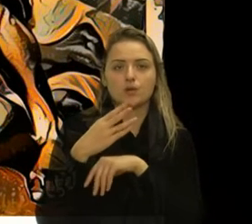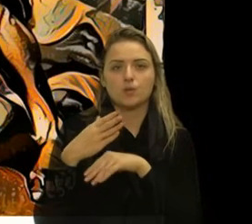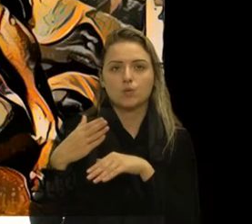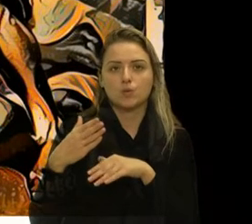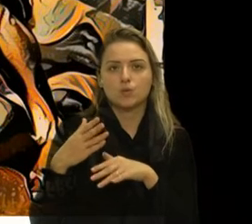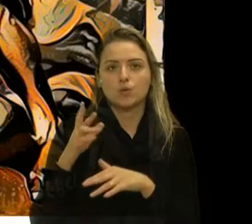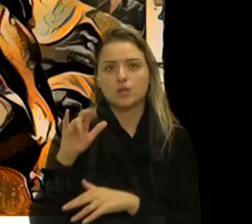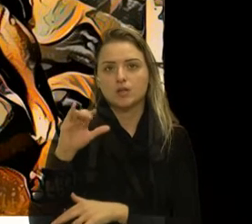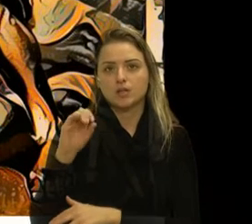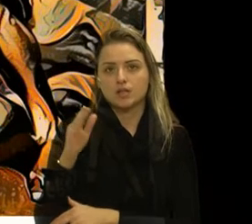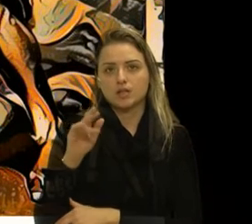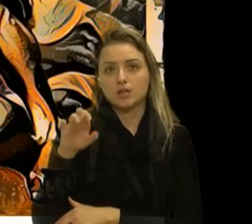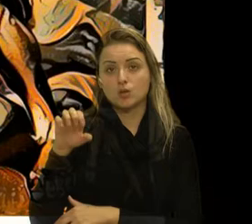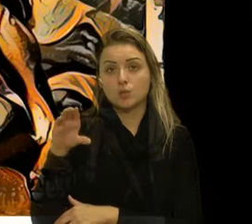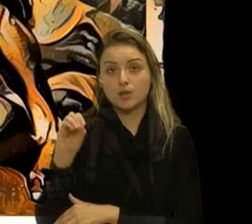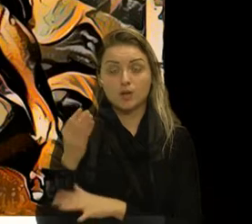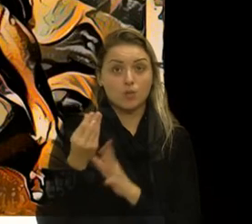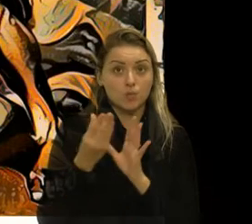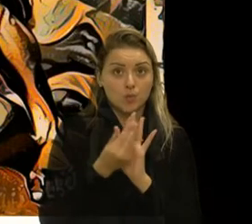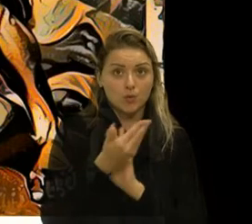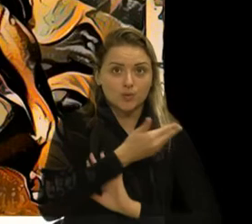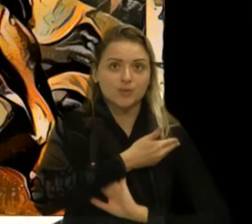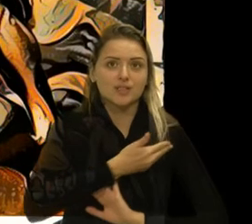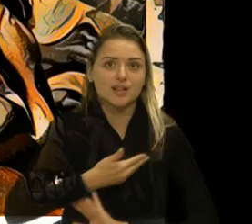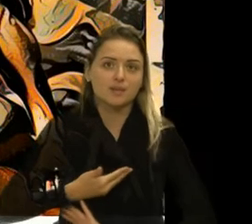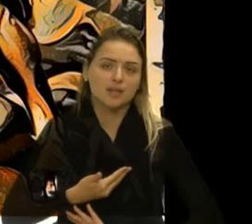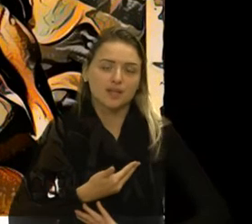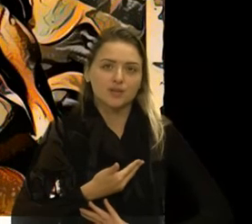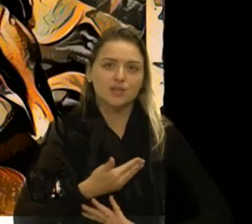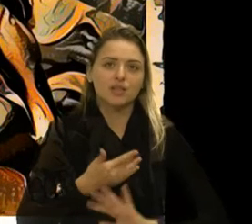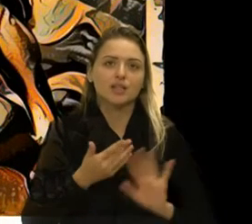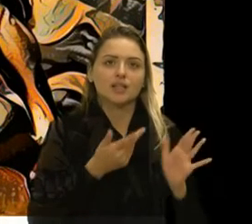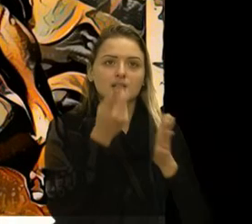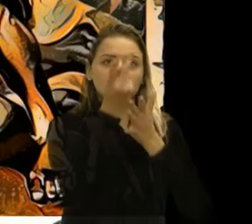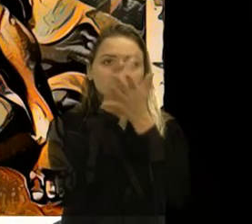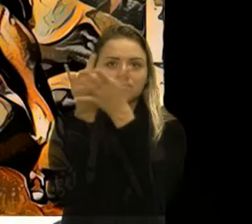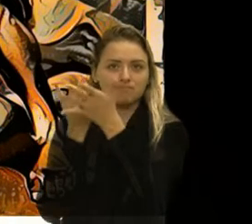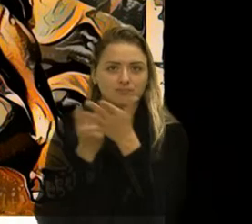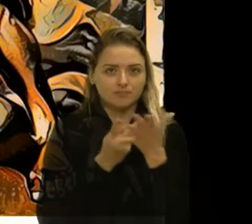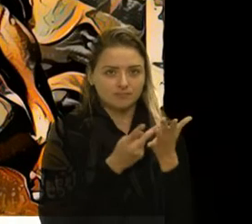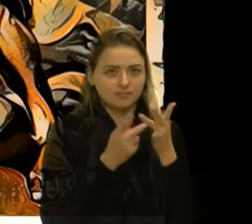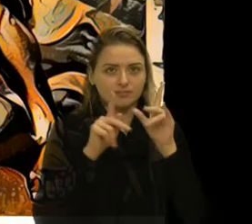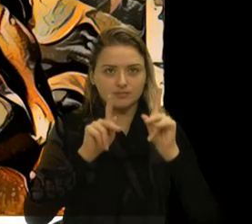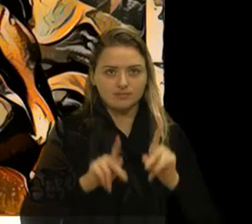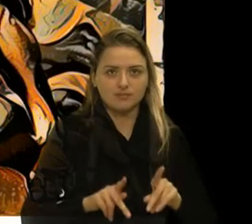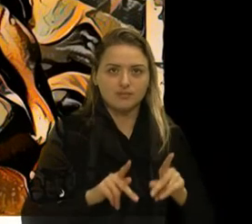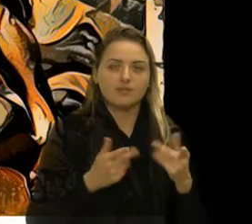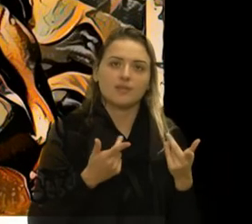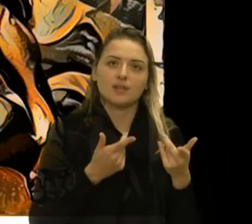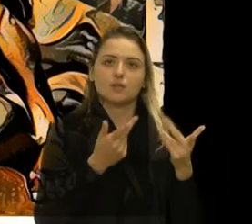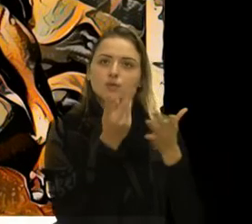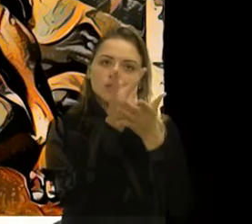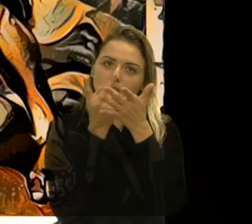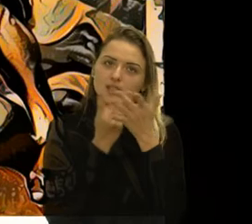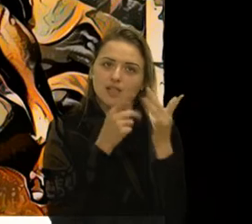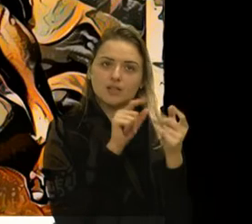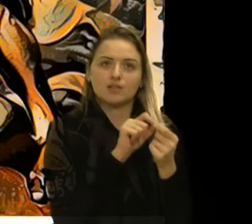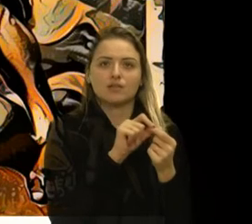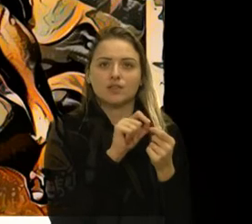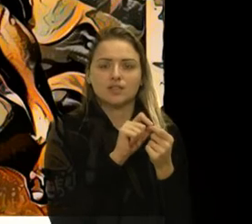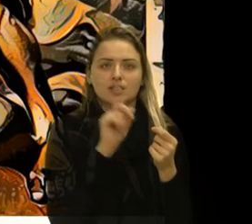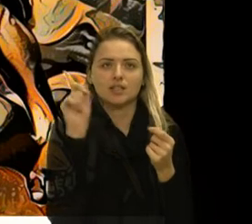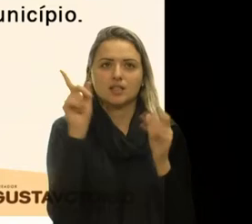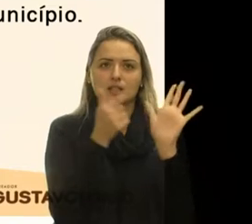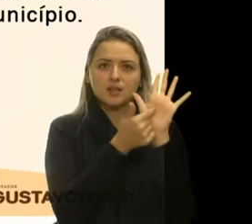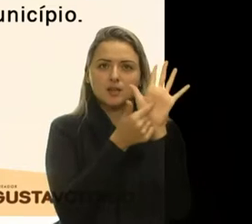em São Pellegrino, muitos amigos, onde ele retratava as imagens dessas pessoas, né, nos seus afrescos. Eu pediria para passar